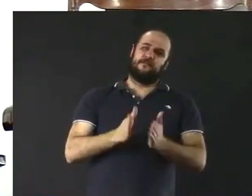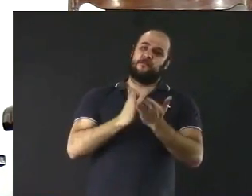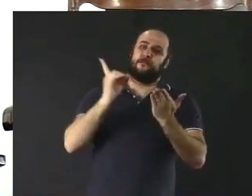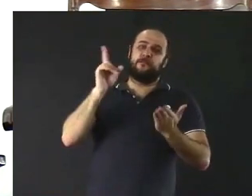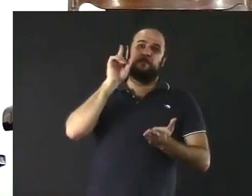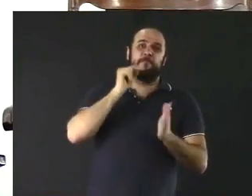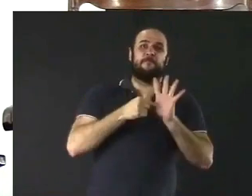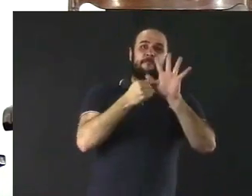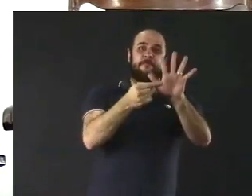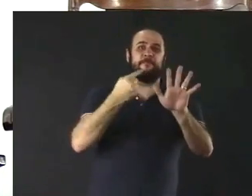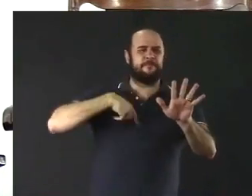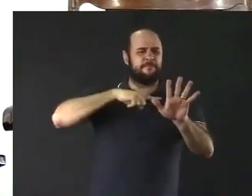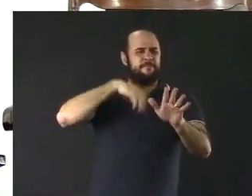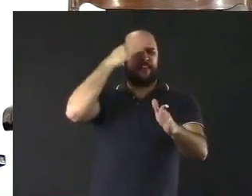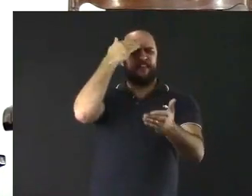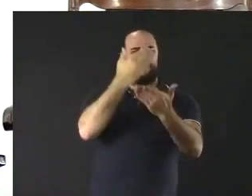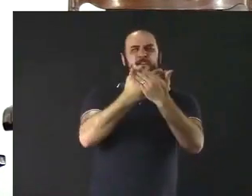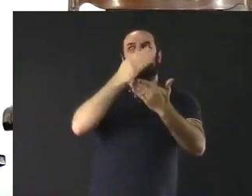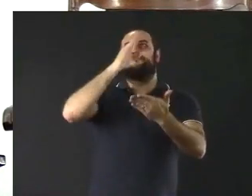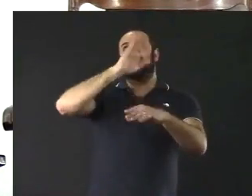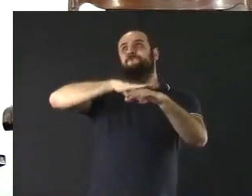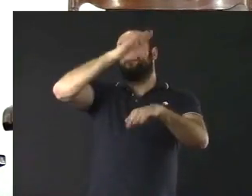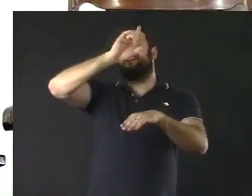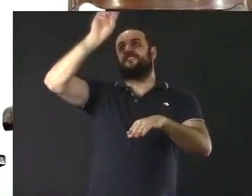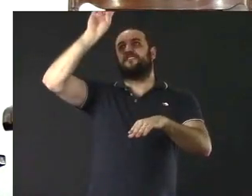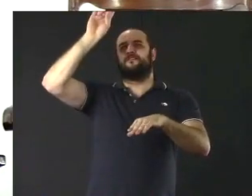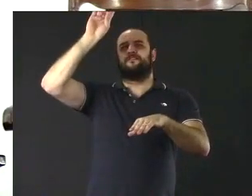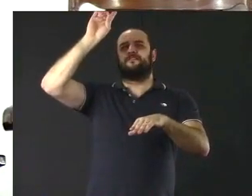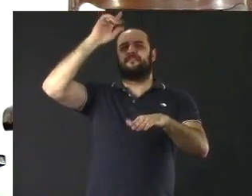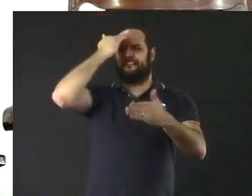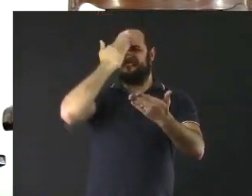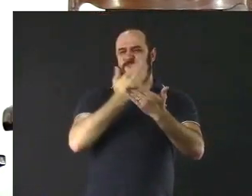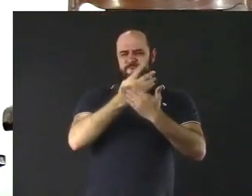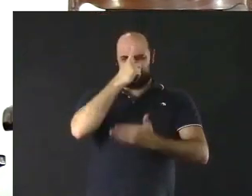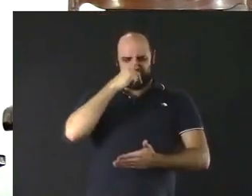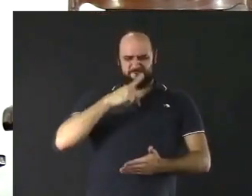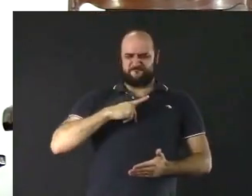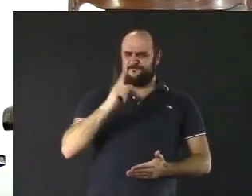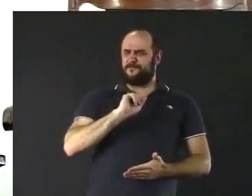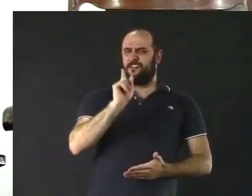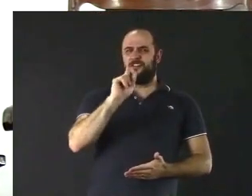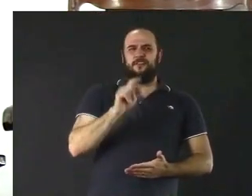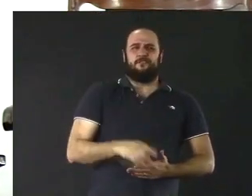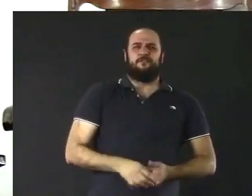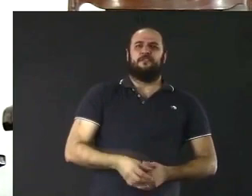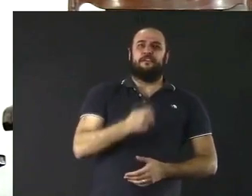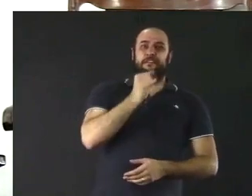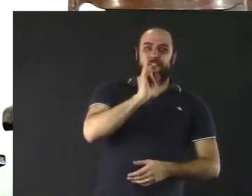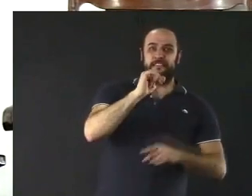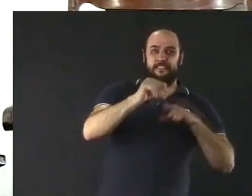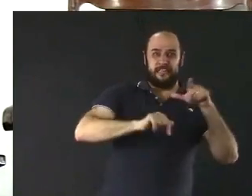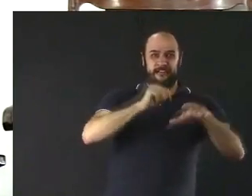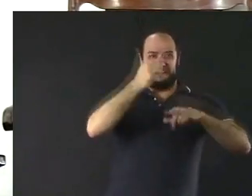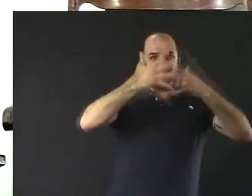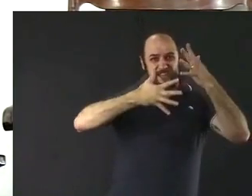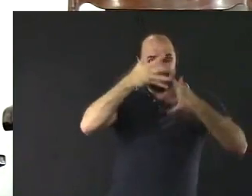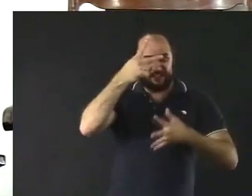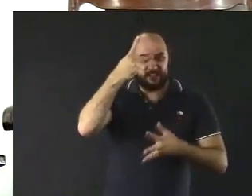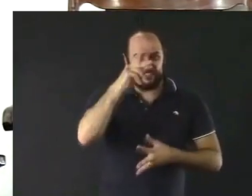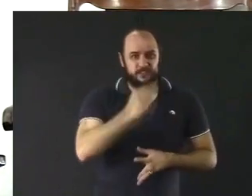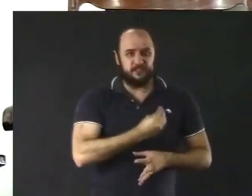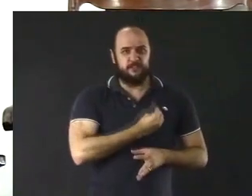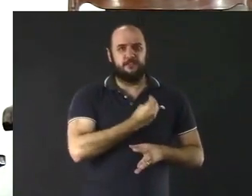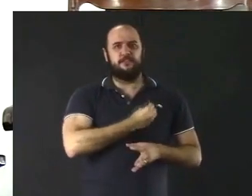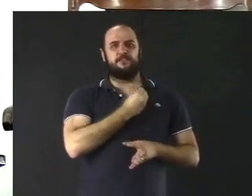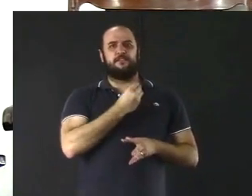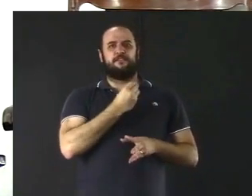precisamos confiar mais em Deus e menos em nós. Se esse trabalho está atrapalhando a tua vida, o texto de Mateus